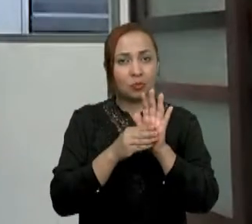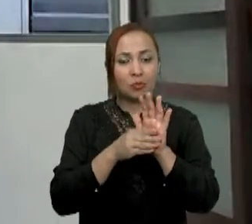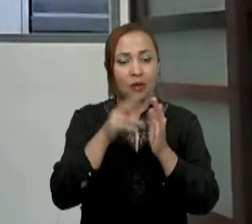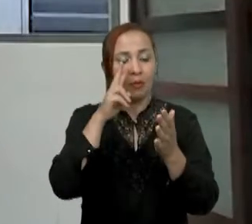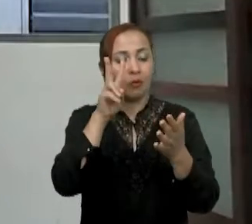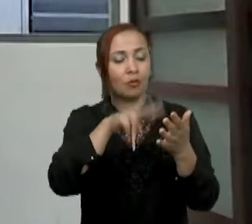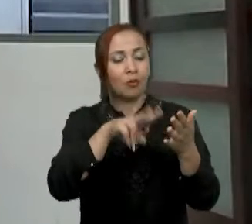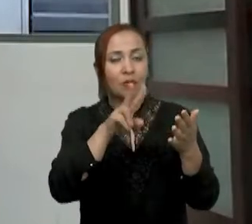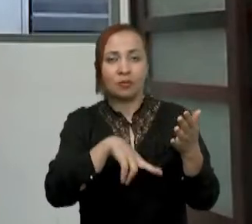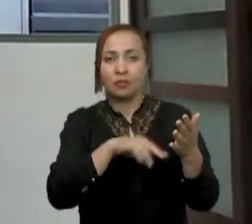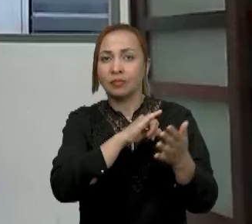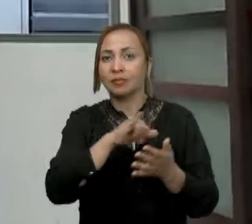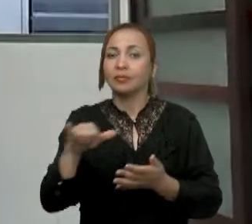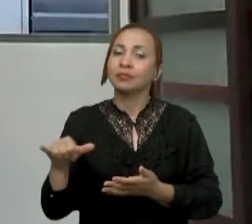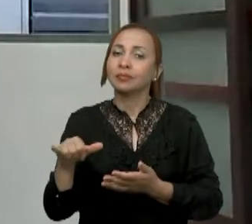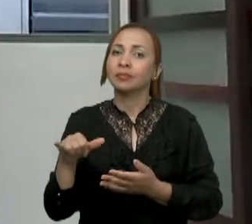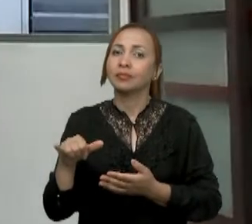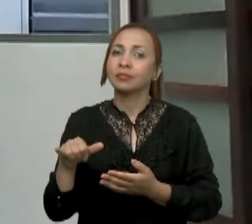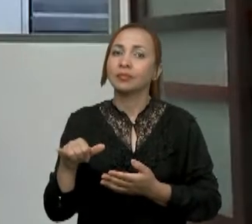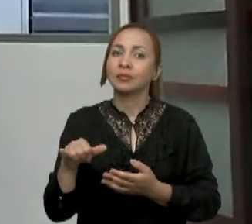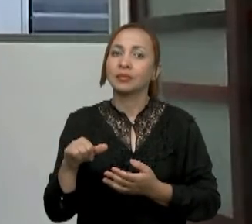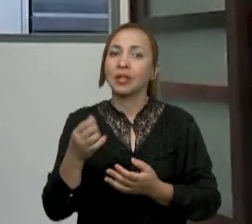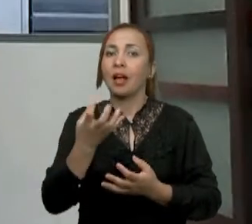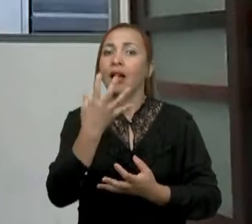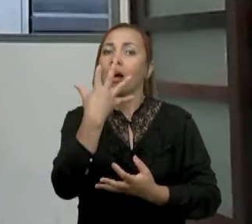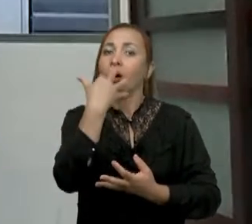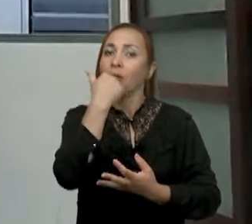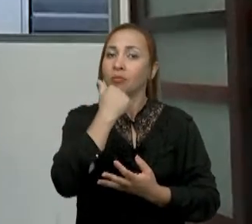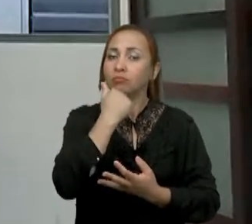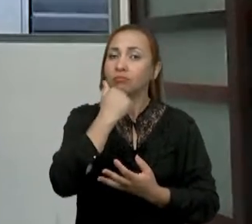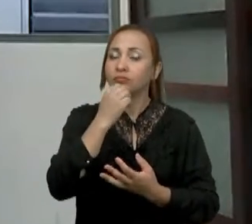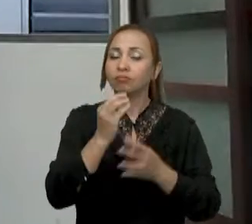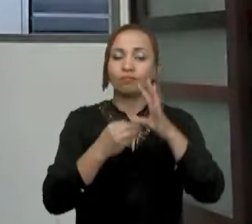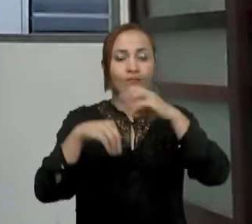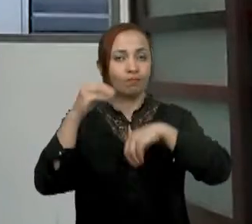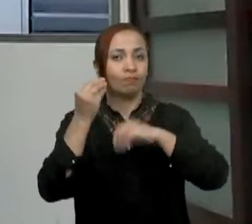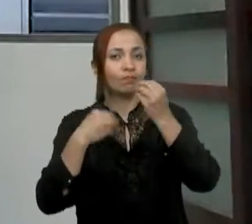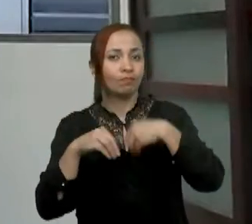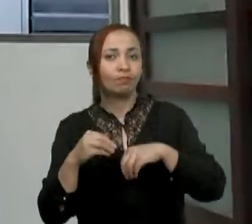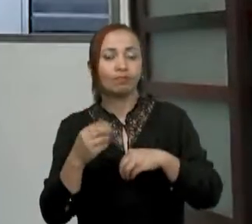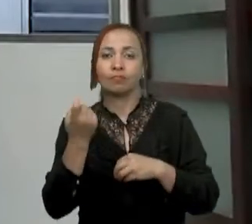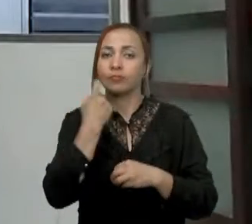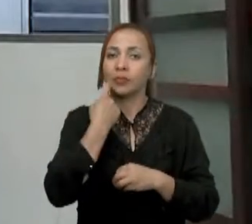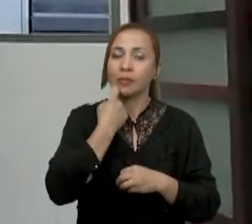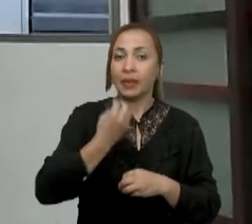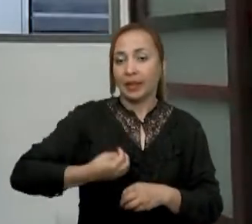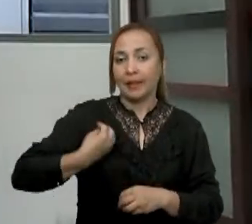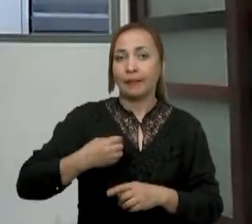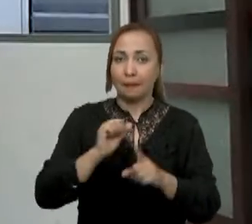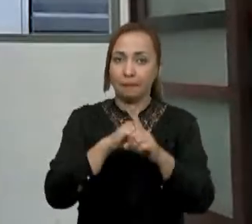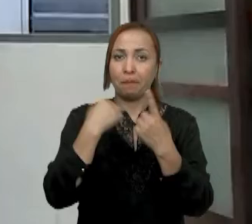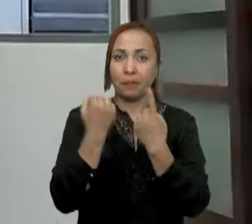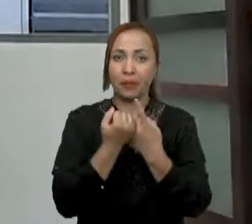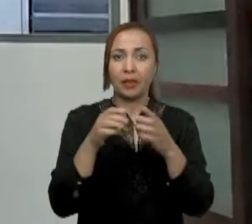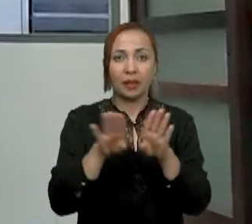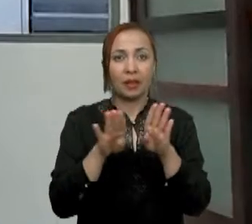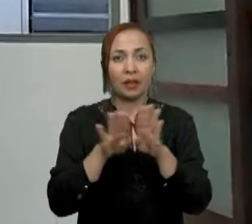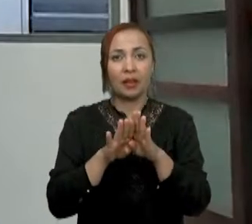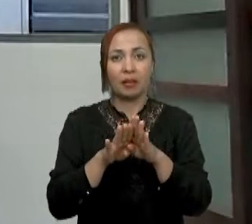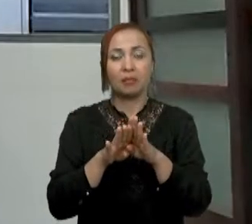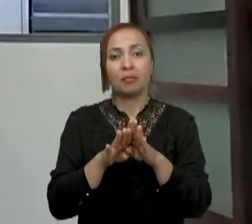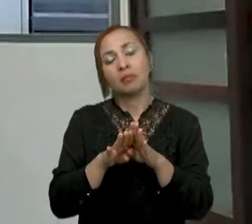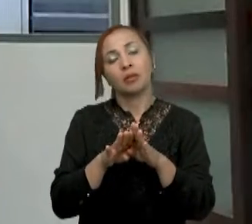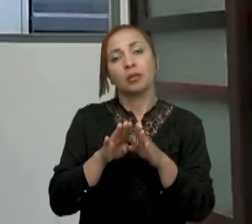trabalho foi verificar se o a ingestão bem microplastico por essas espécies estava